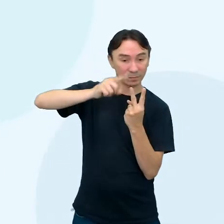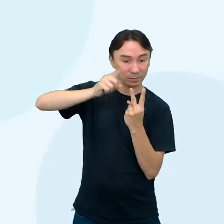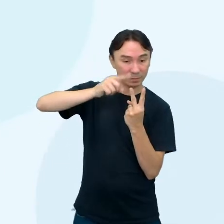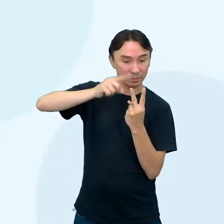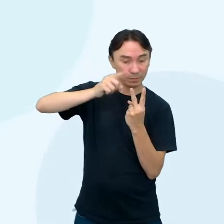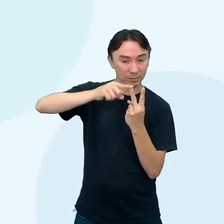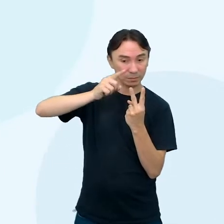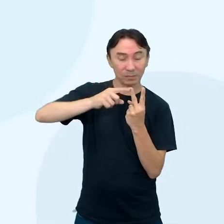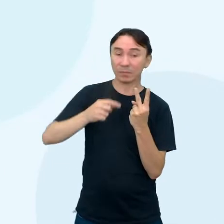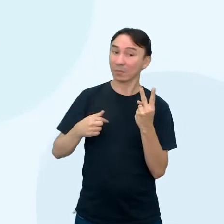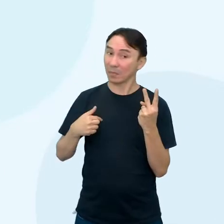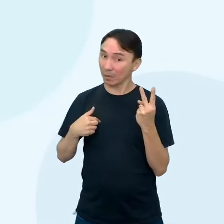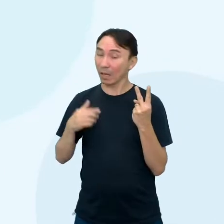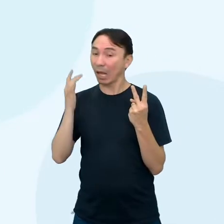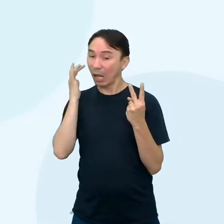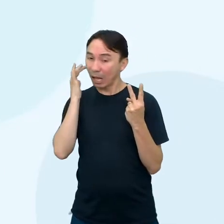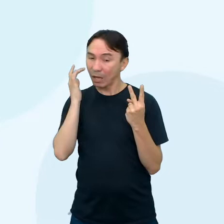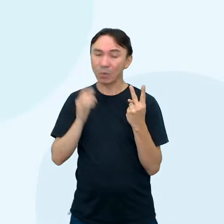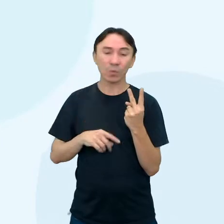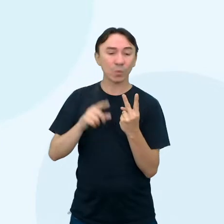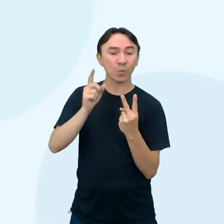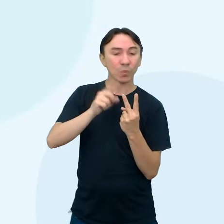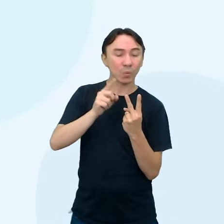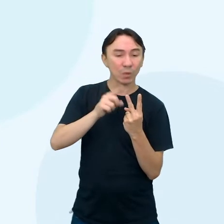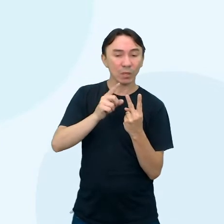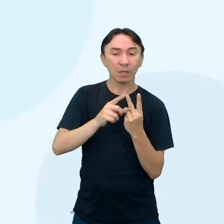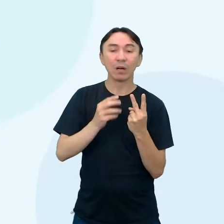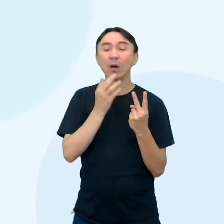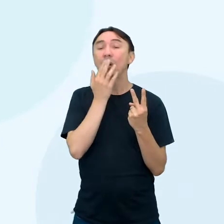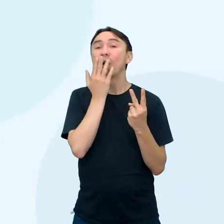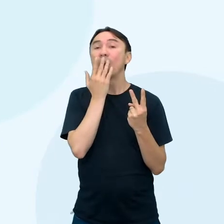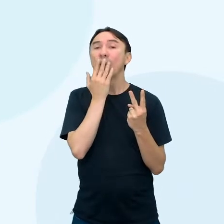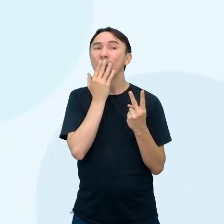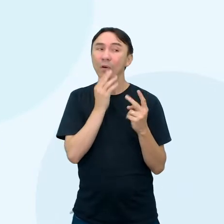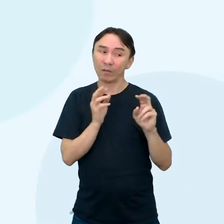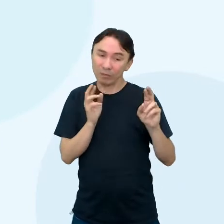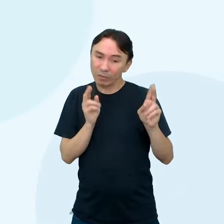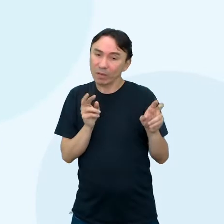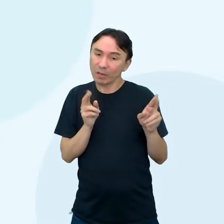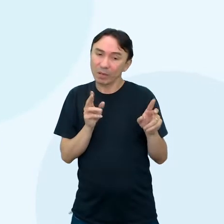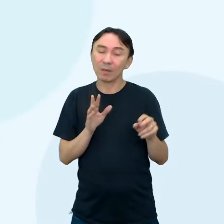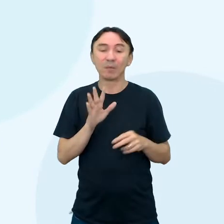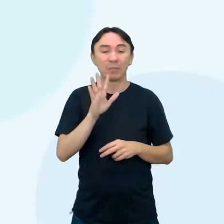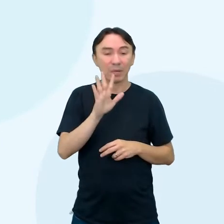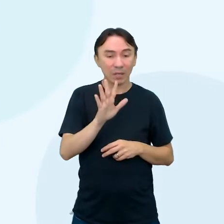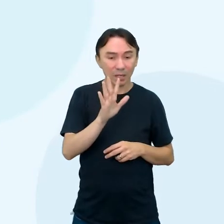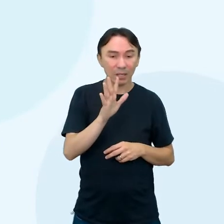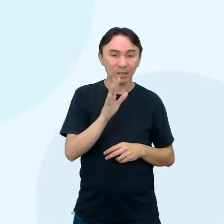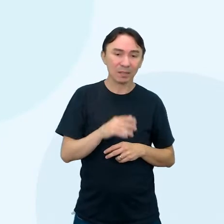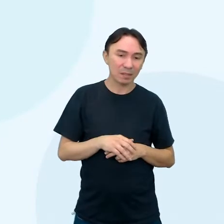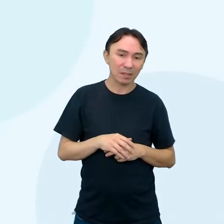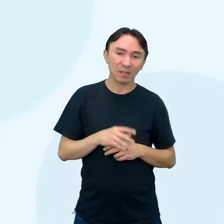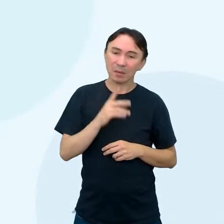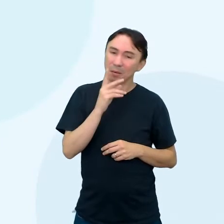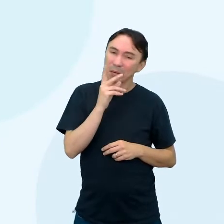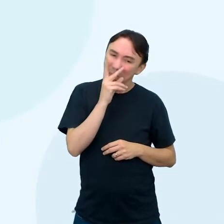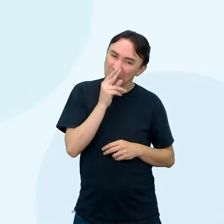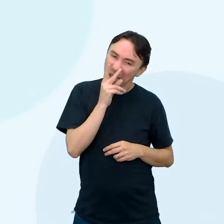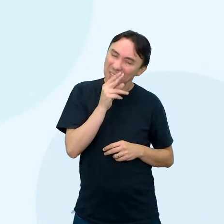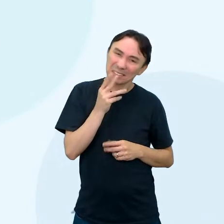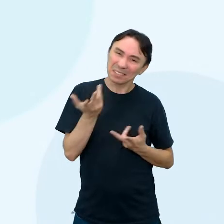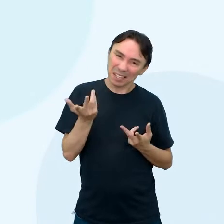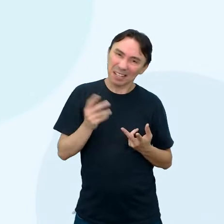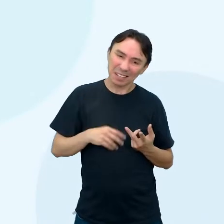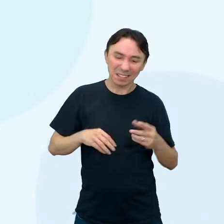questão para mim, né? Pelo menos muda a questão das cores, mas já são cores mais próximas do solo que a gente vê normalmente,